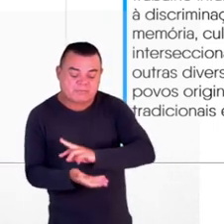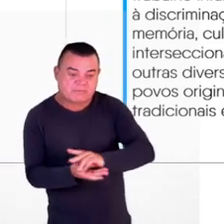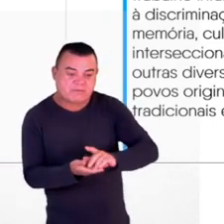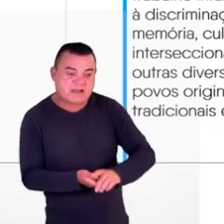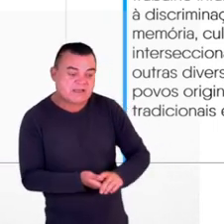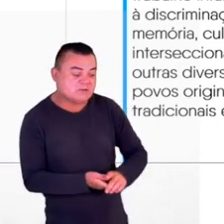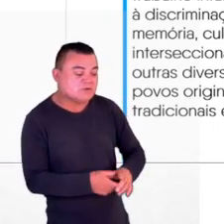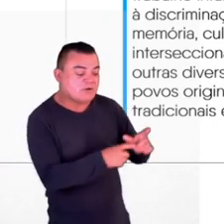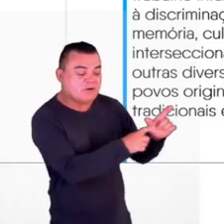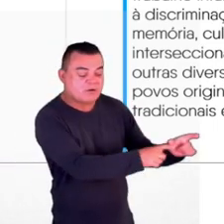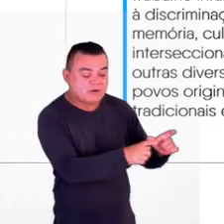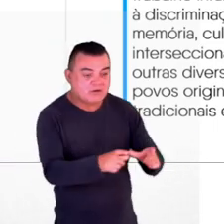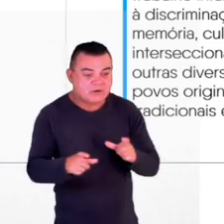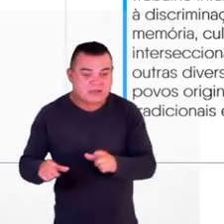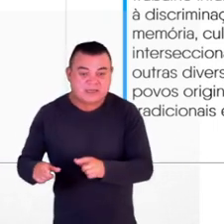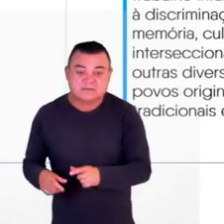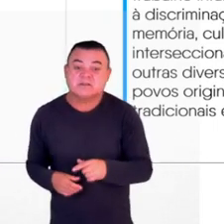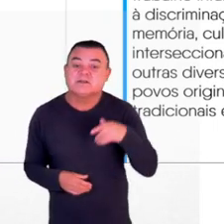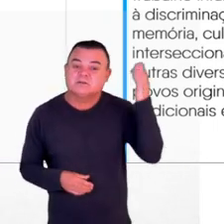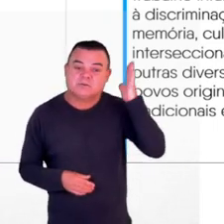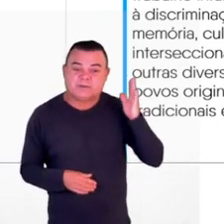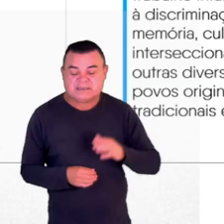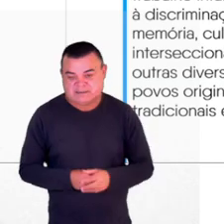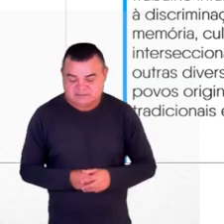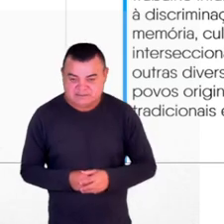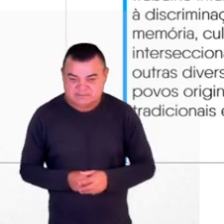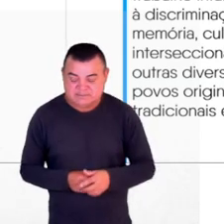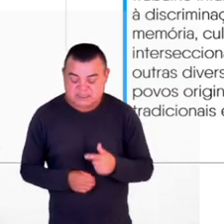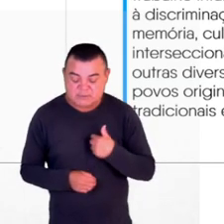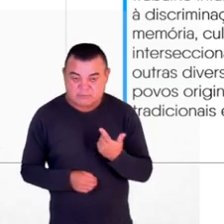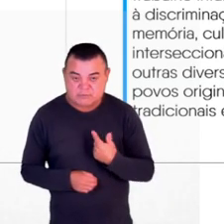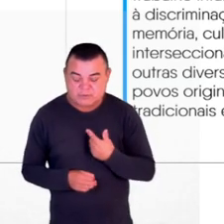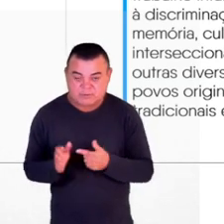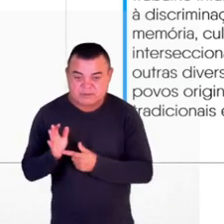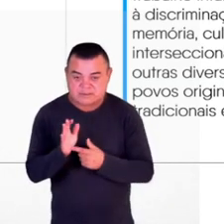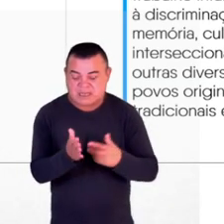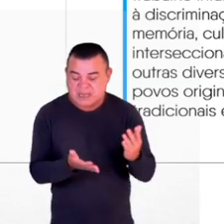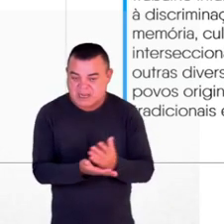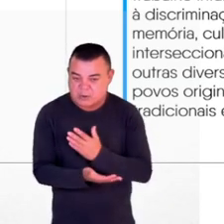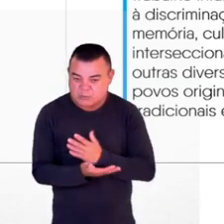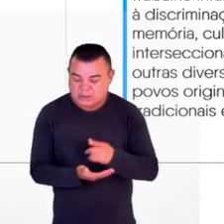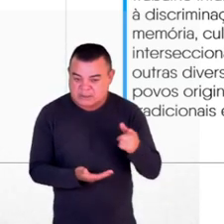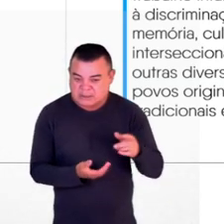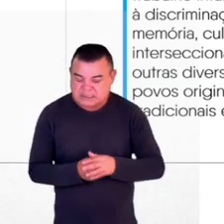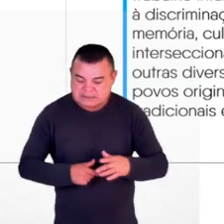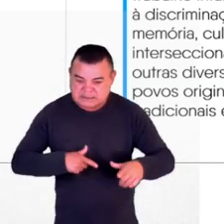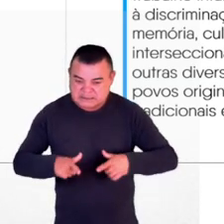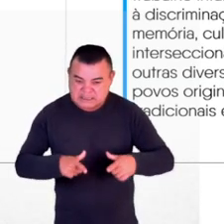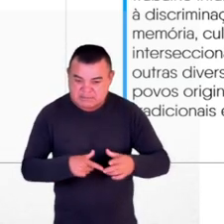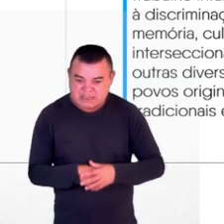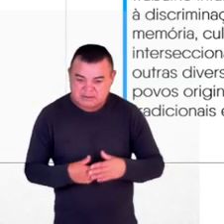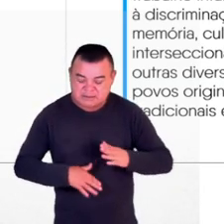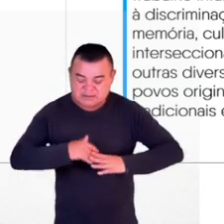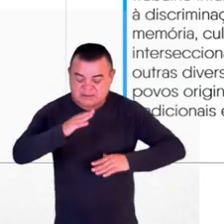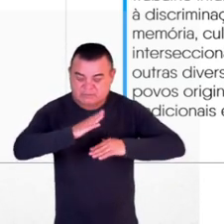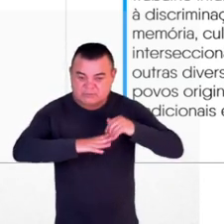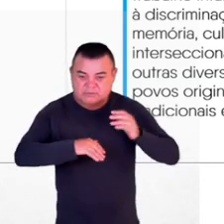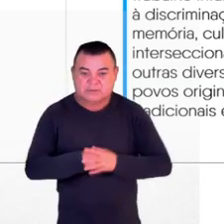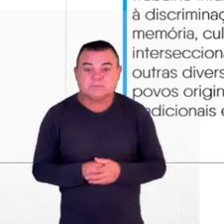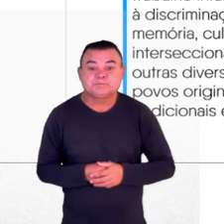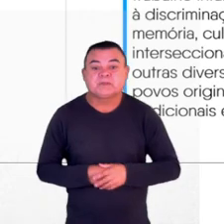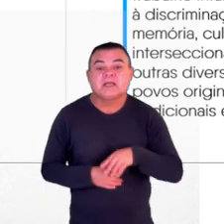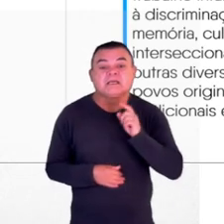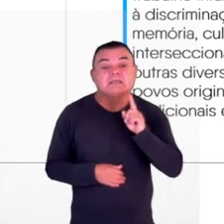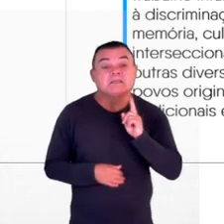abrangendo esses diferentes grupos aí eu vou apresentar algumas dessas ações e aí aqui é uma foto de um registro do projeto